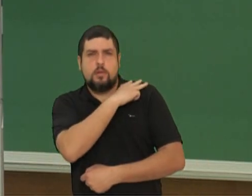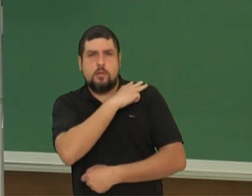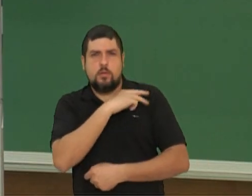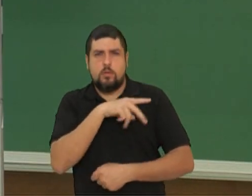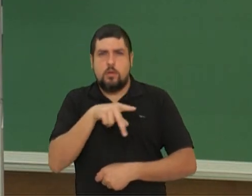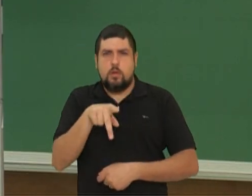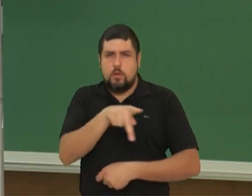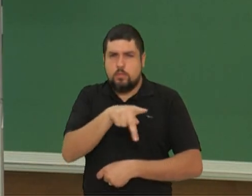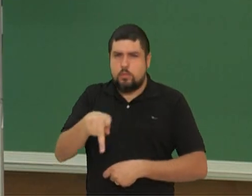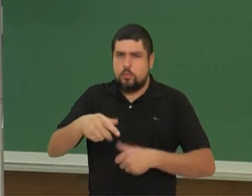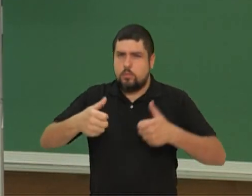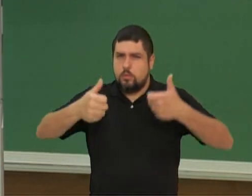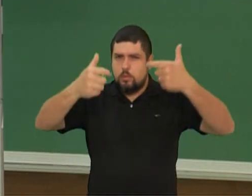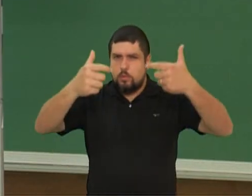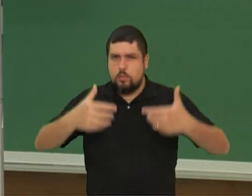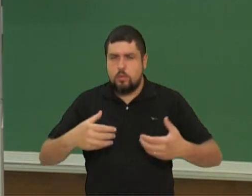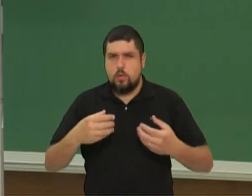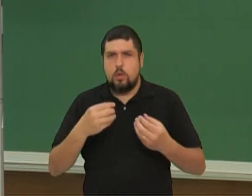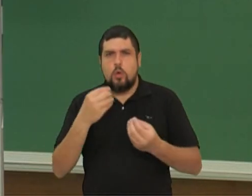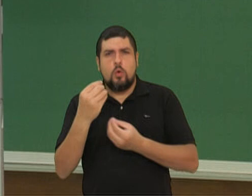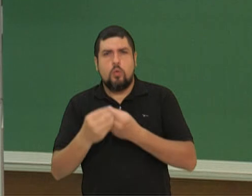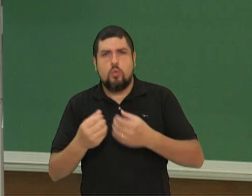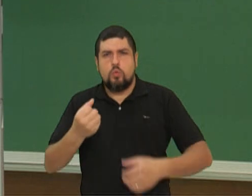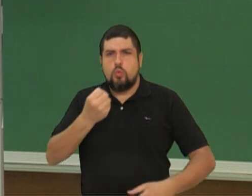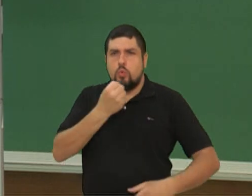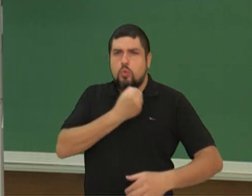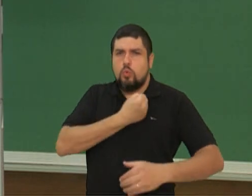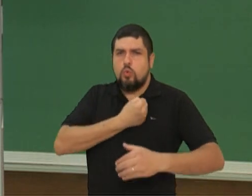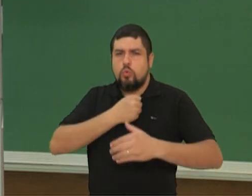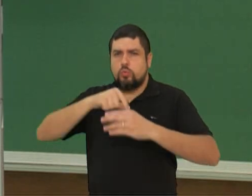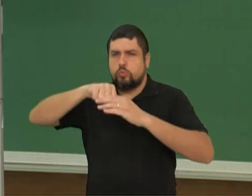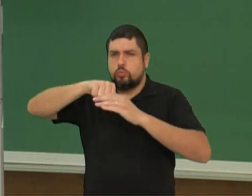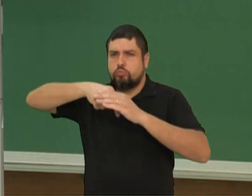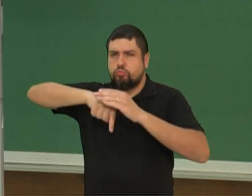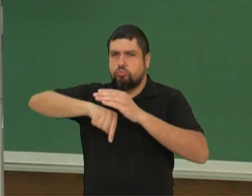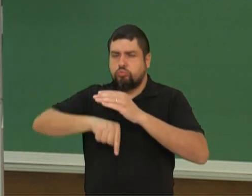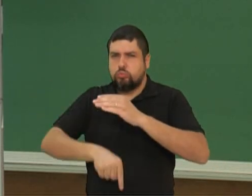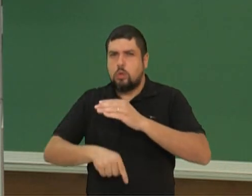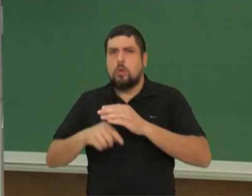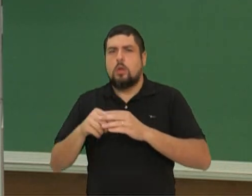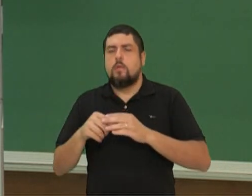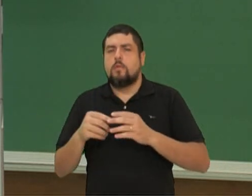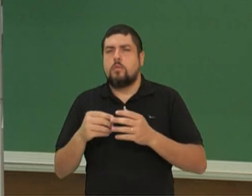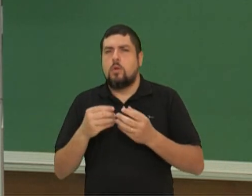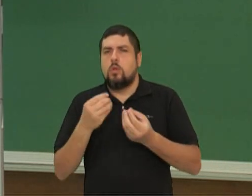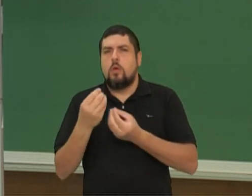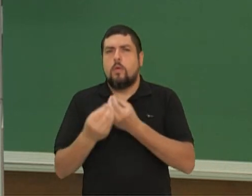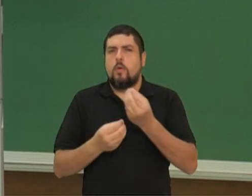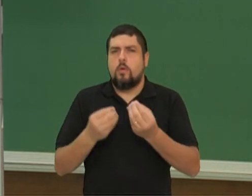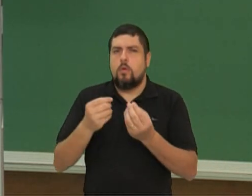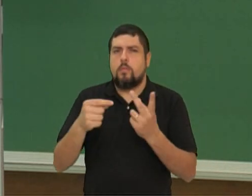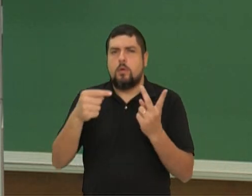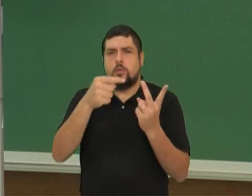falar de conjunto dos números complexos. Aí nós vamos entender como resolver a raiz